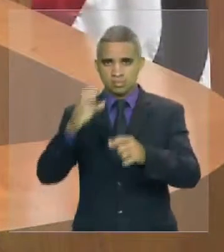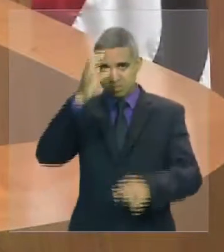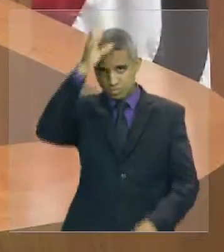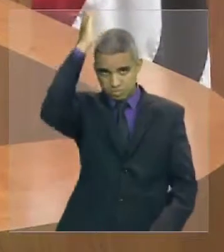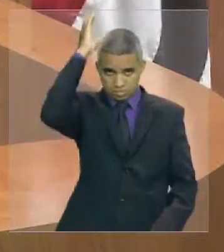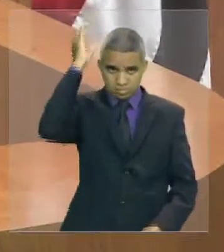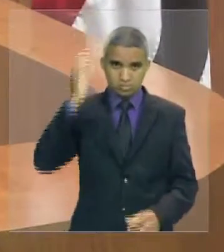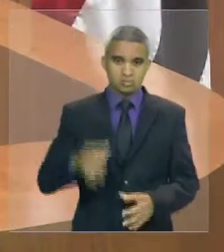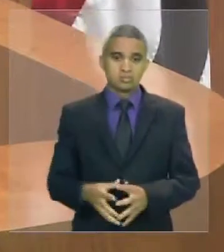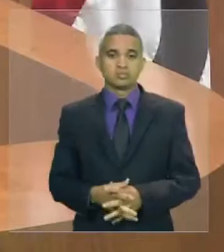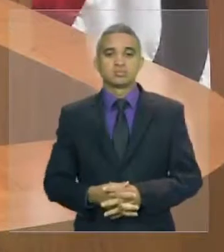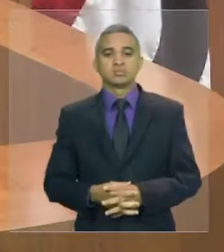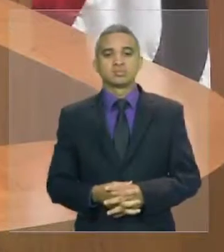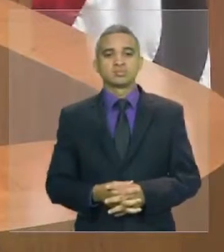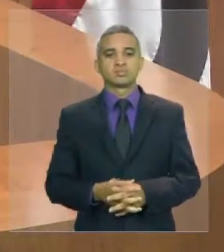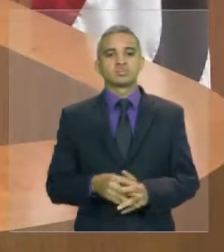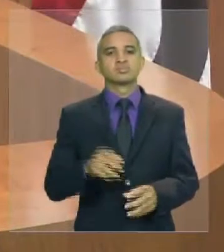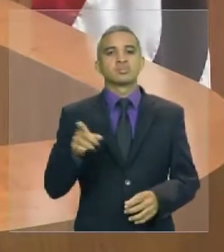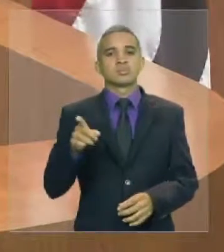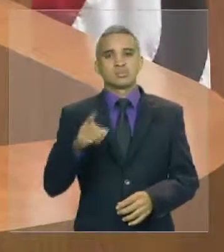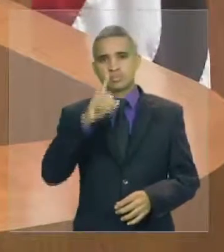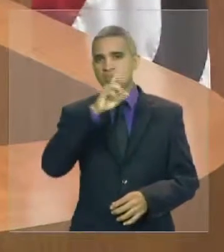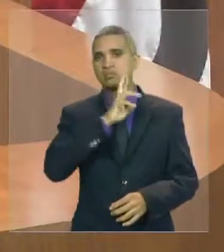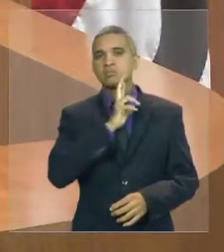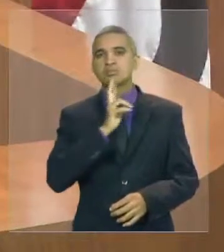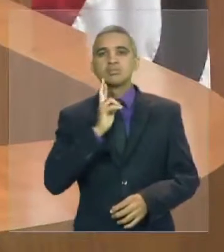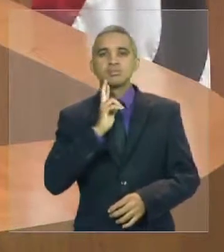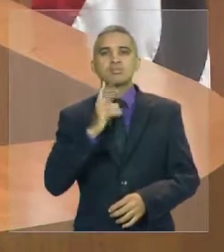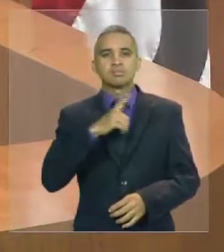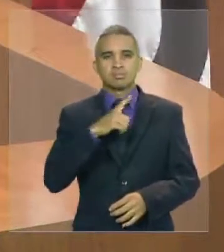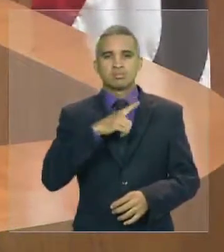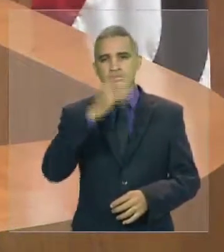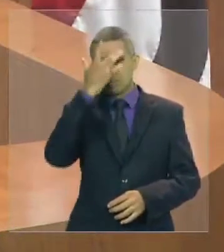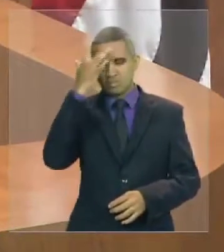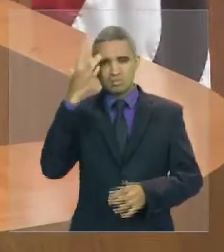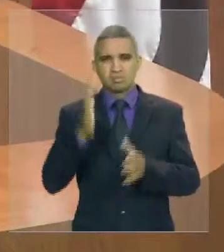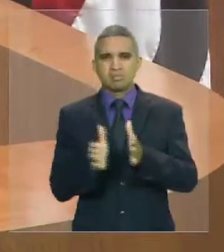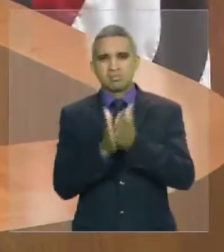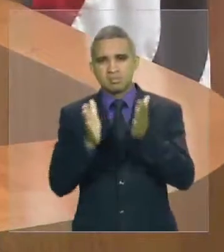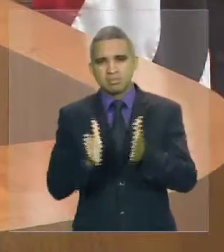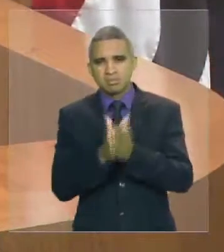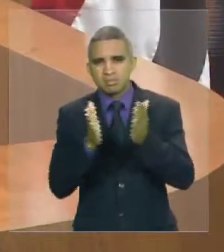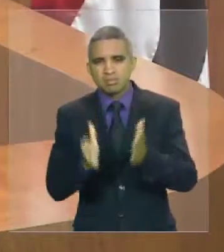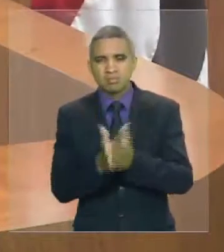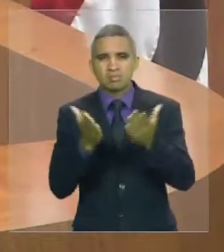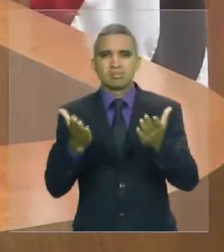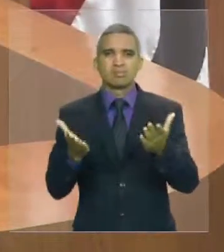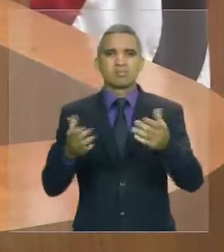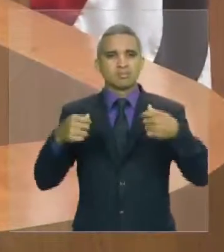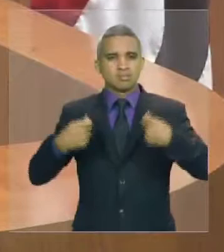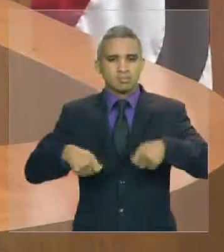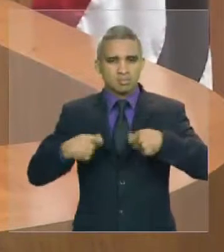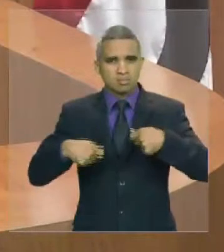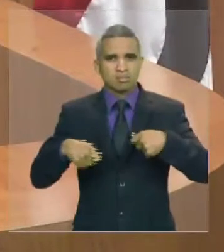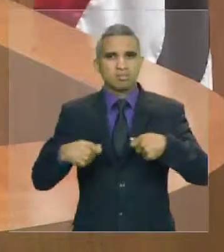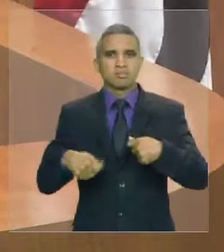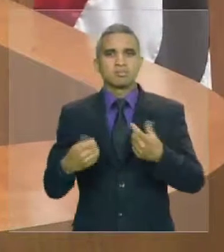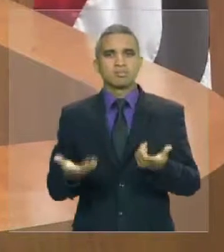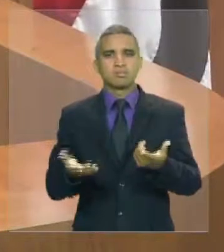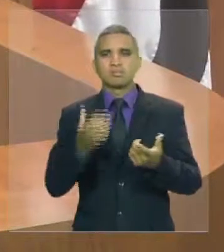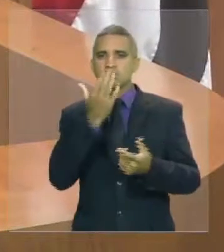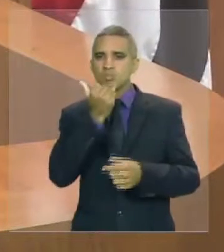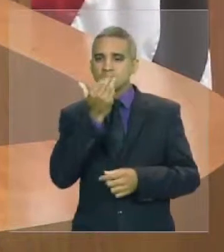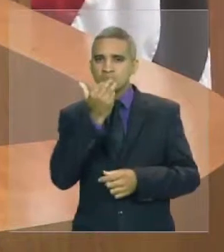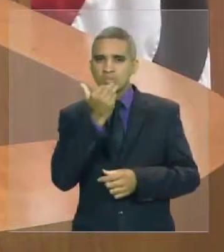gente vai se alimentar, muita gente carente, que precisam se